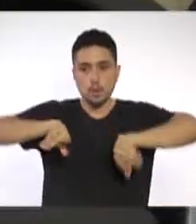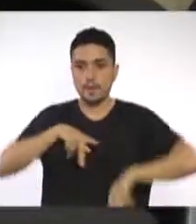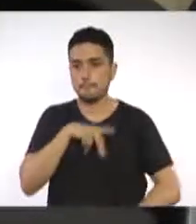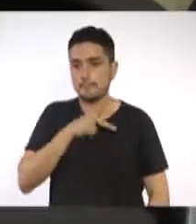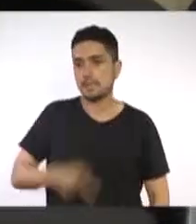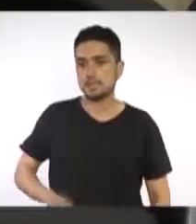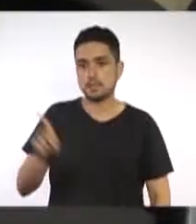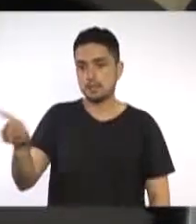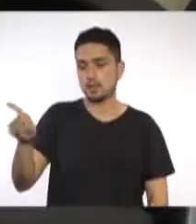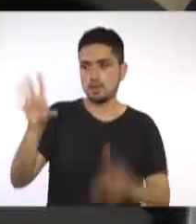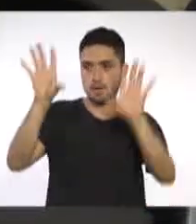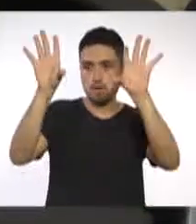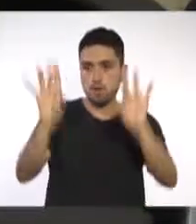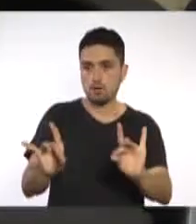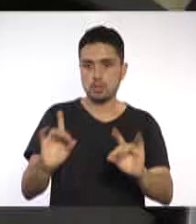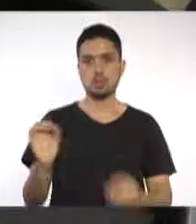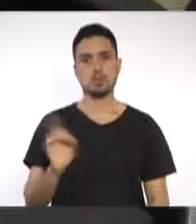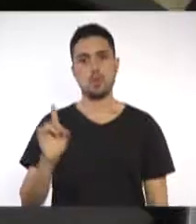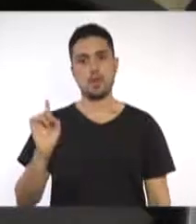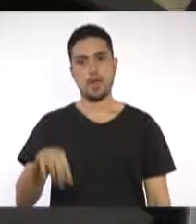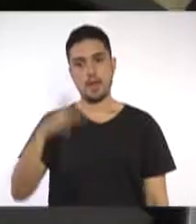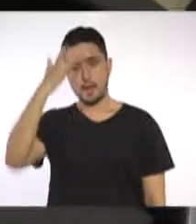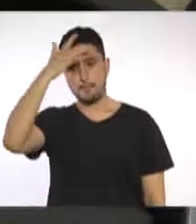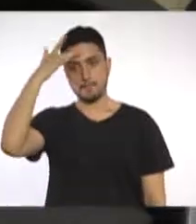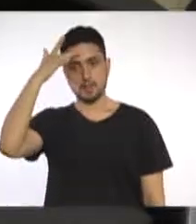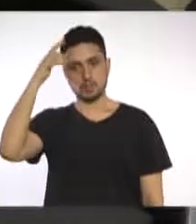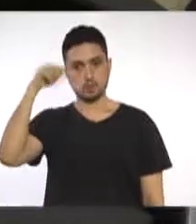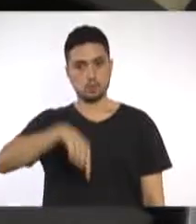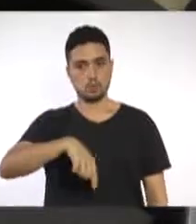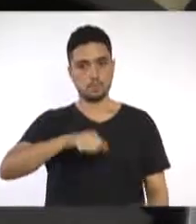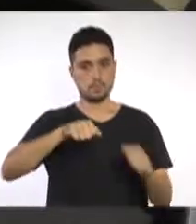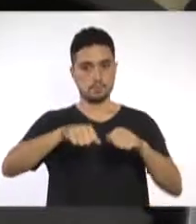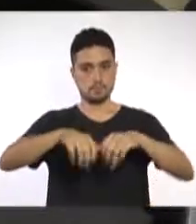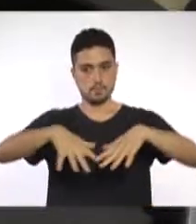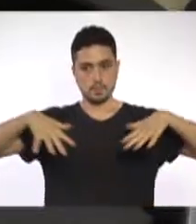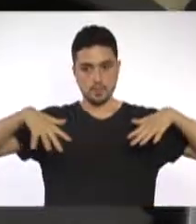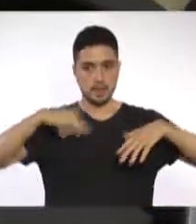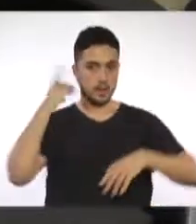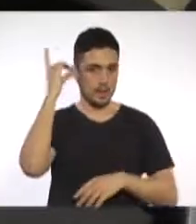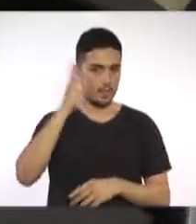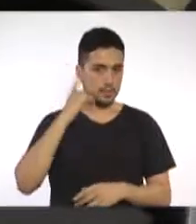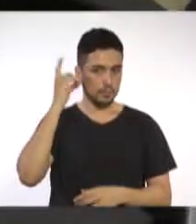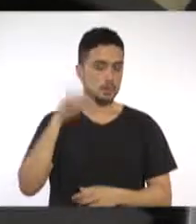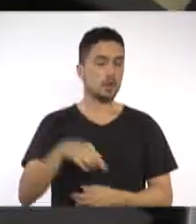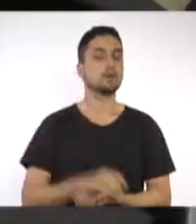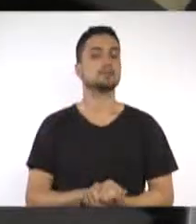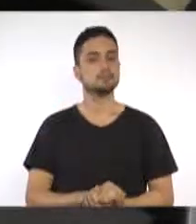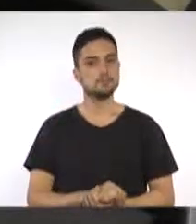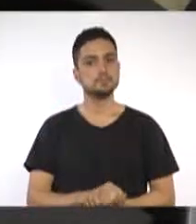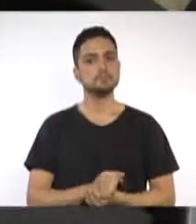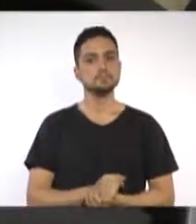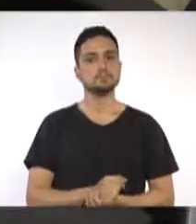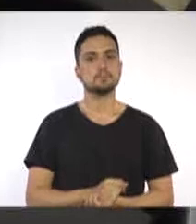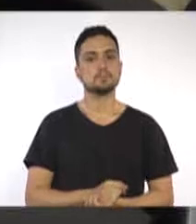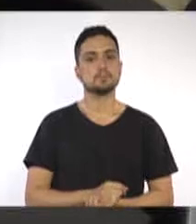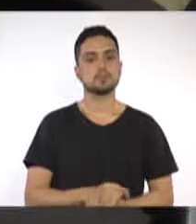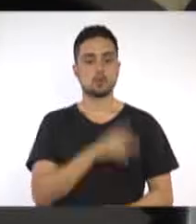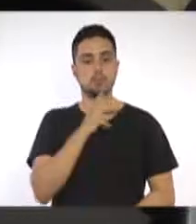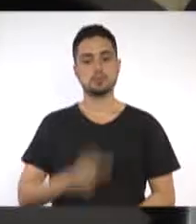Assembleia, por um integrante do Parlamento. O presidente, quando designou o deputado Luiz